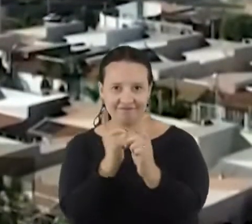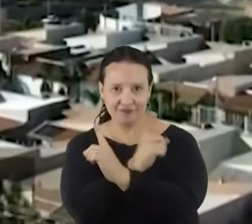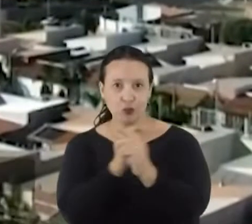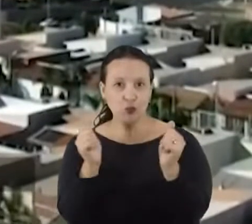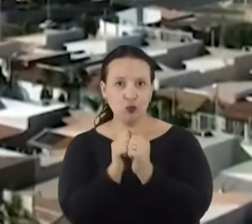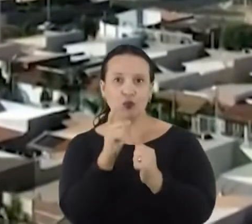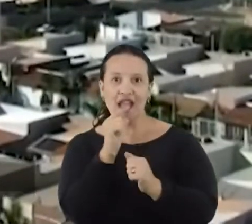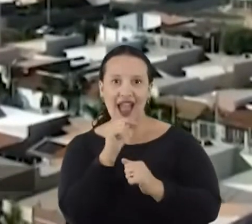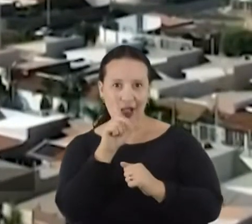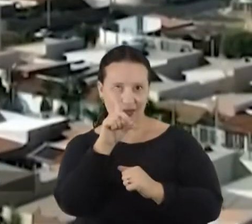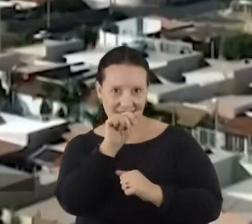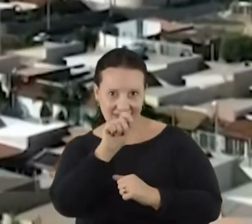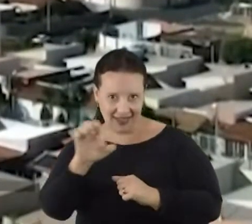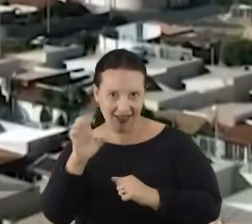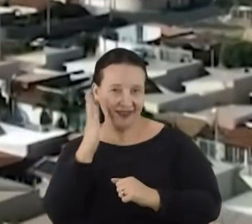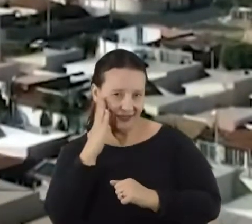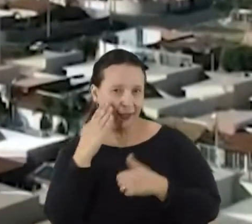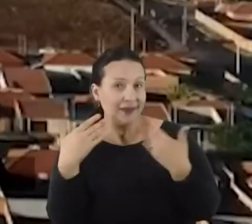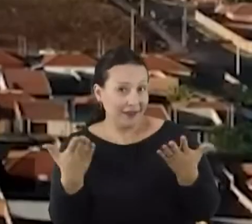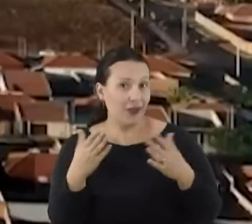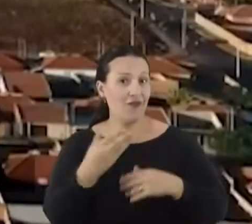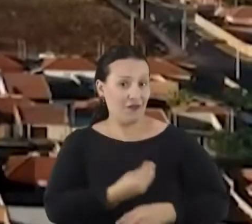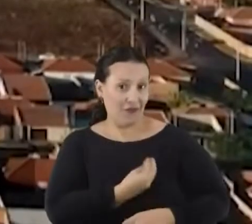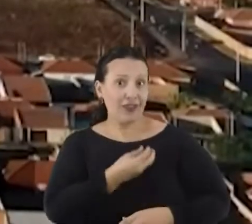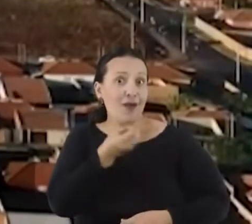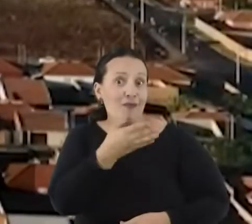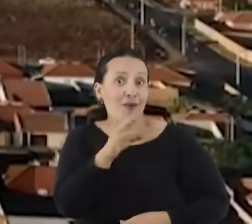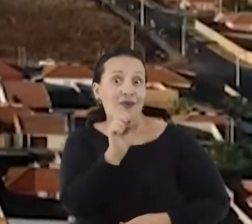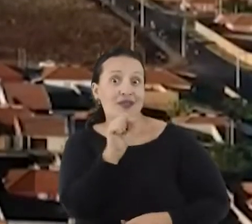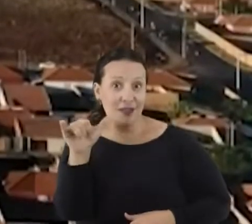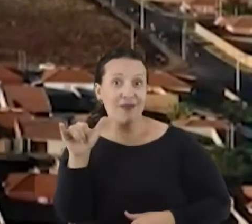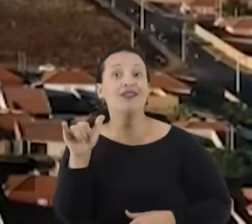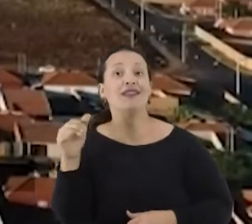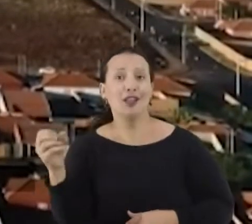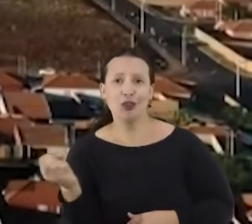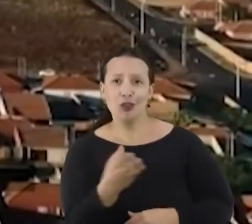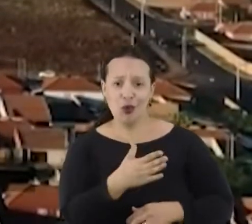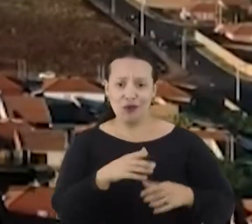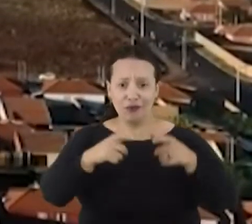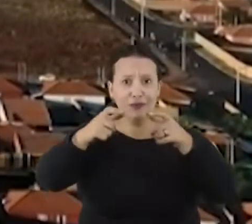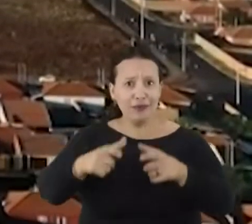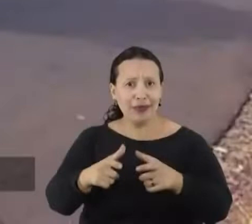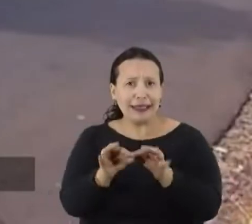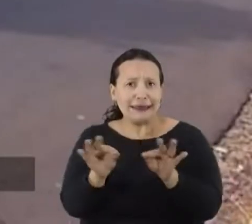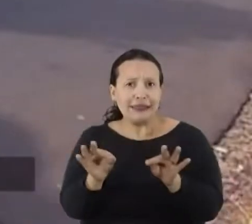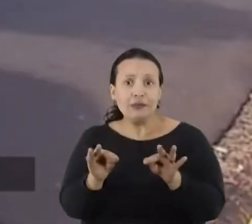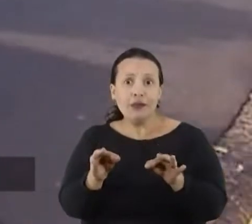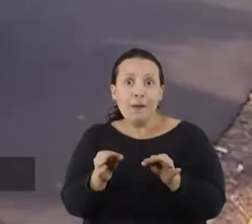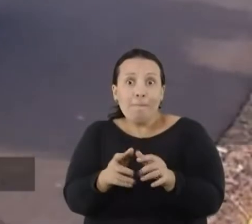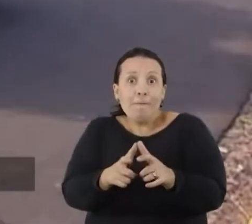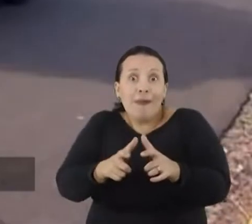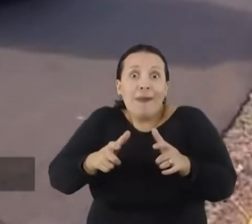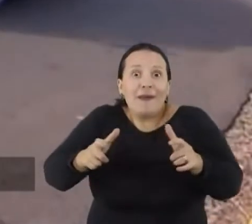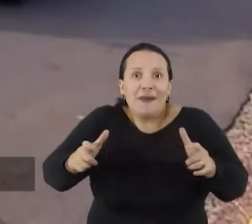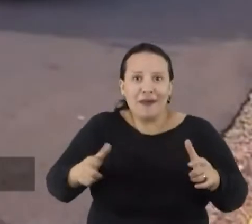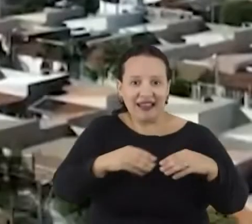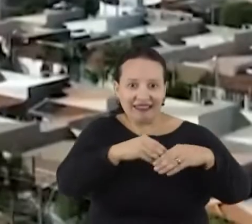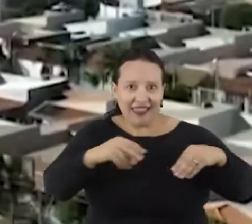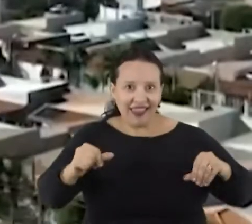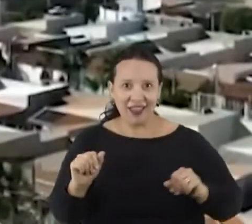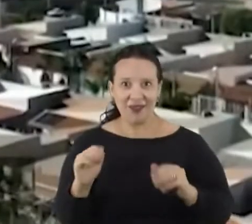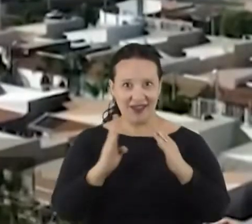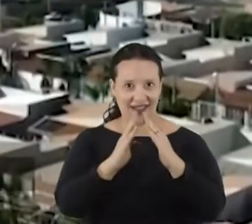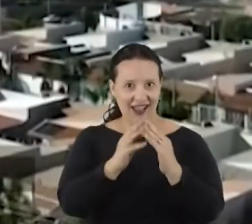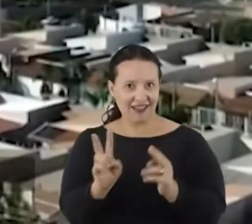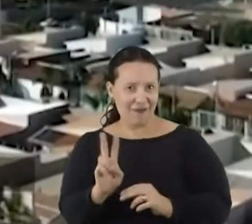nova avenida, ligando o Selmi Day com a represa do DAE. Isso vai facilitar muito a vida dos moradores. Transformar o Selmi Day de bairro em